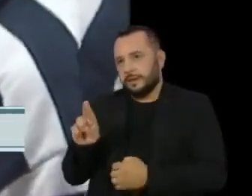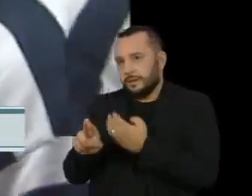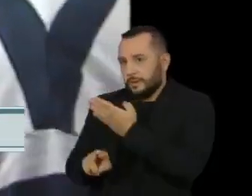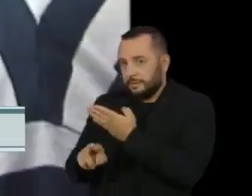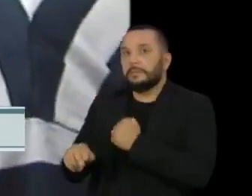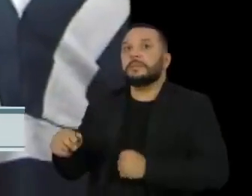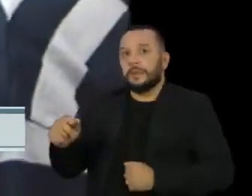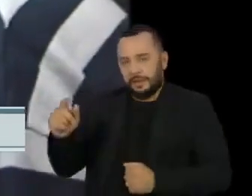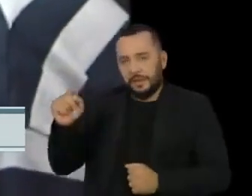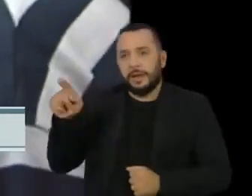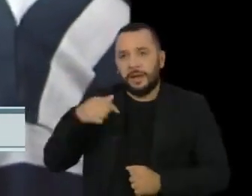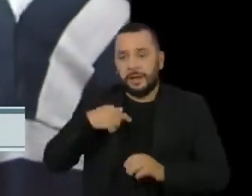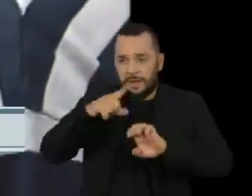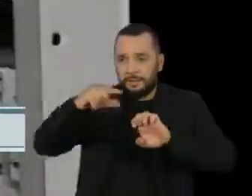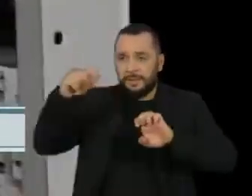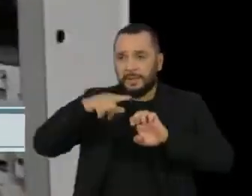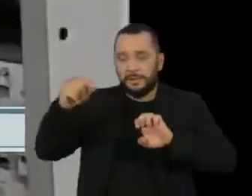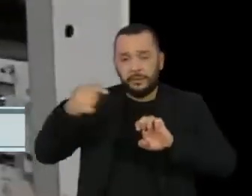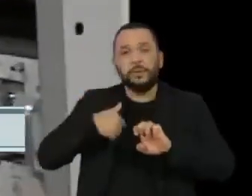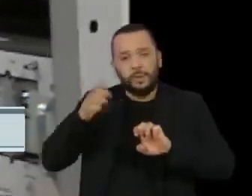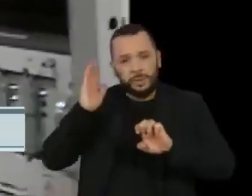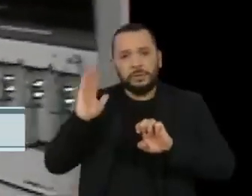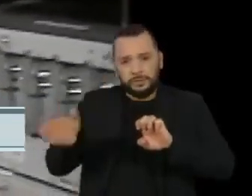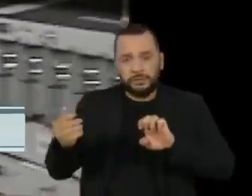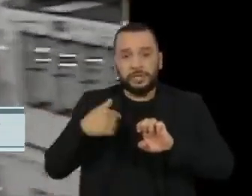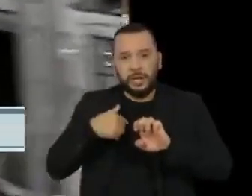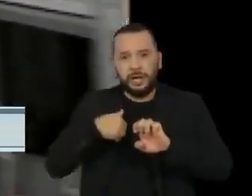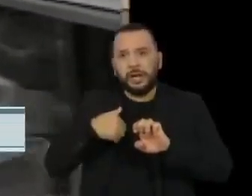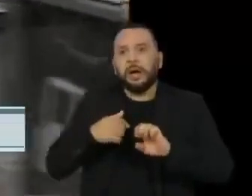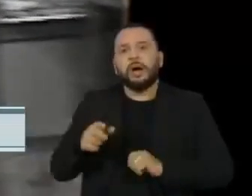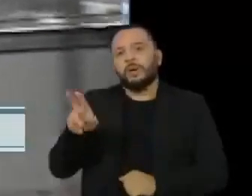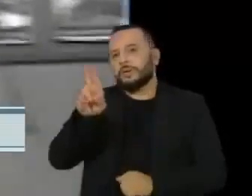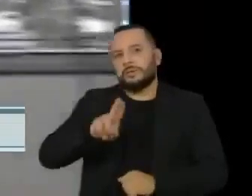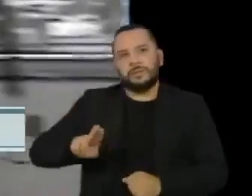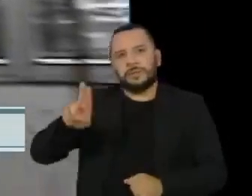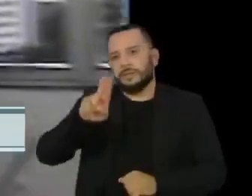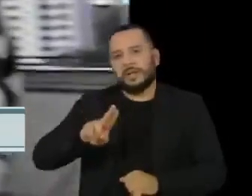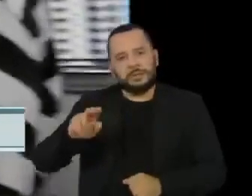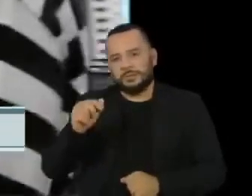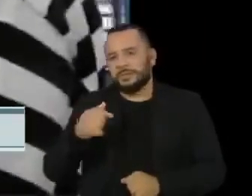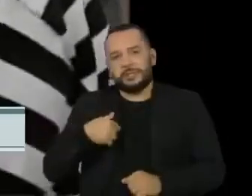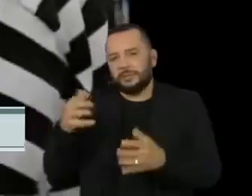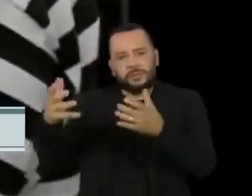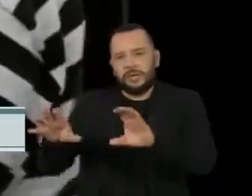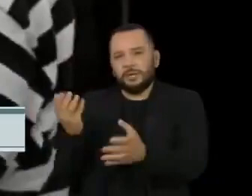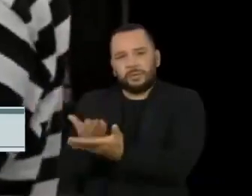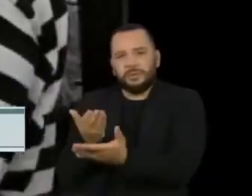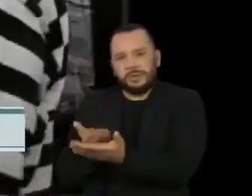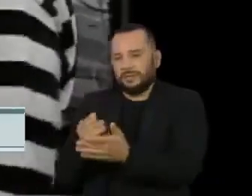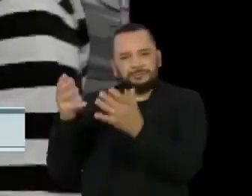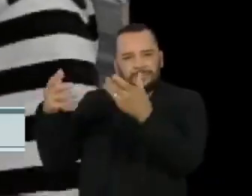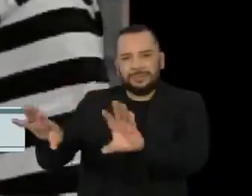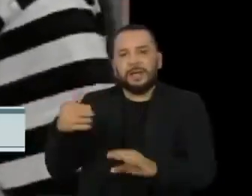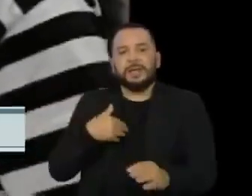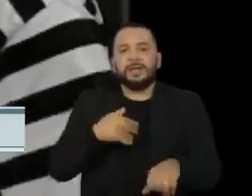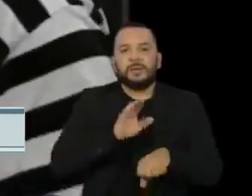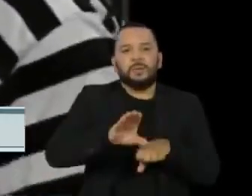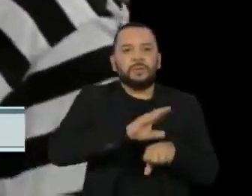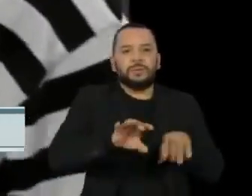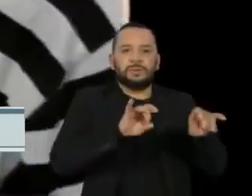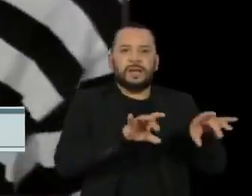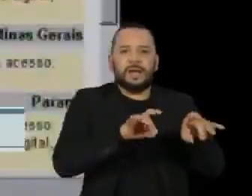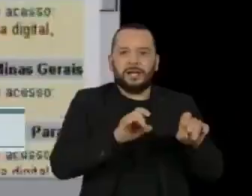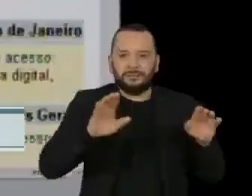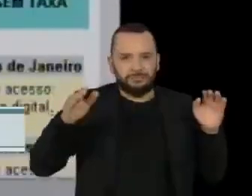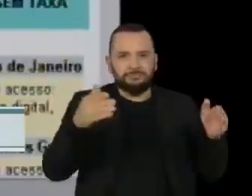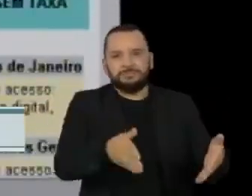de mãe bielorrussa e pai sérvio. A universidade não teve espaço para ele, que se formou num curso técnico antes de começar a vida